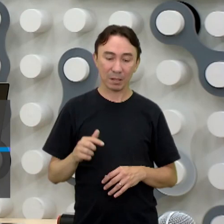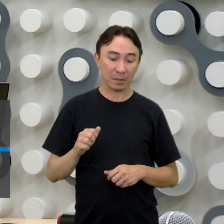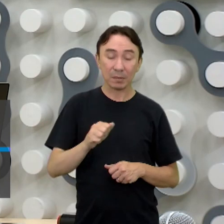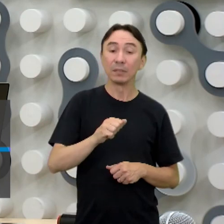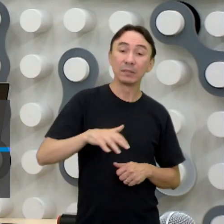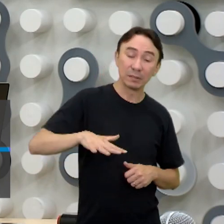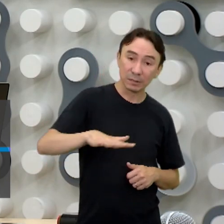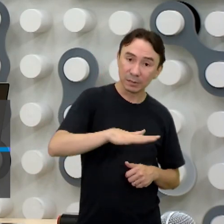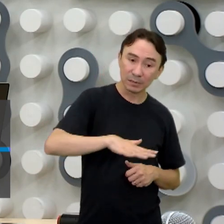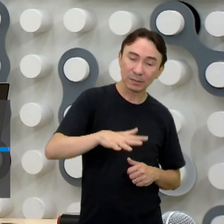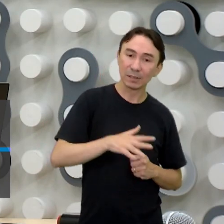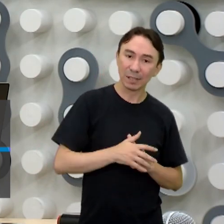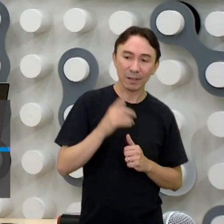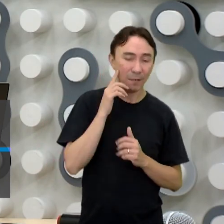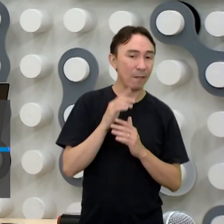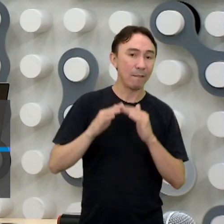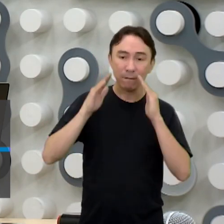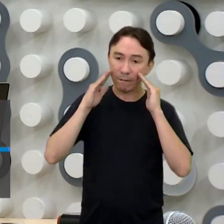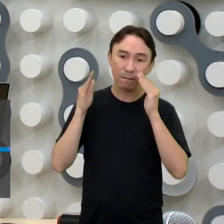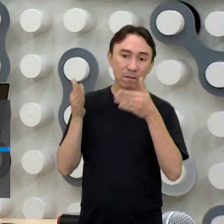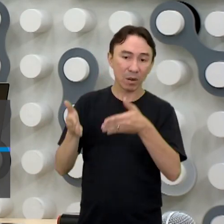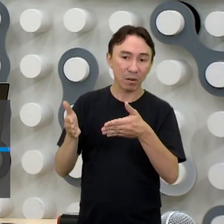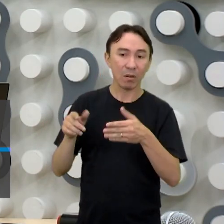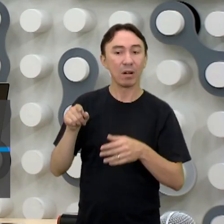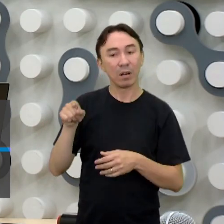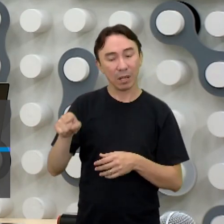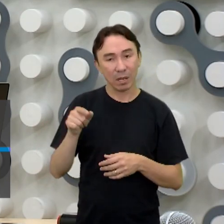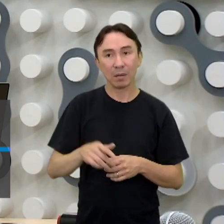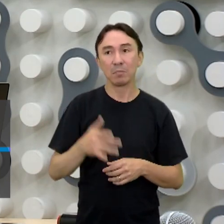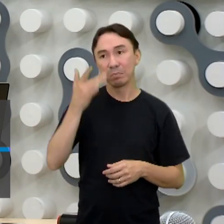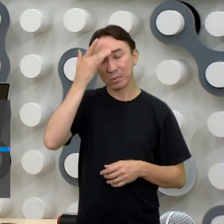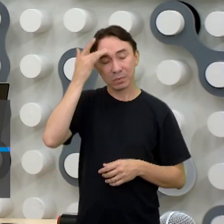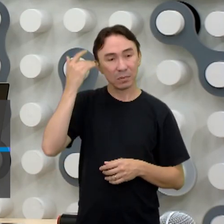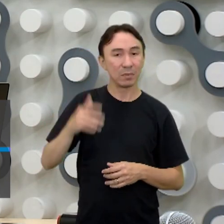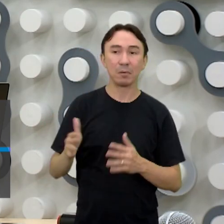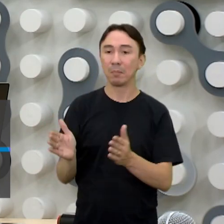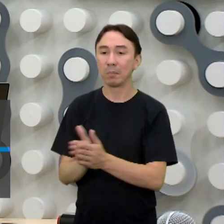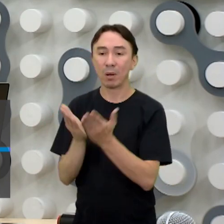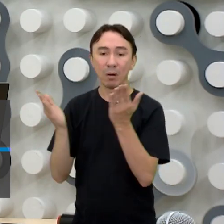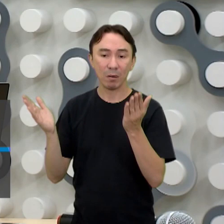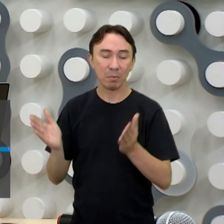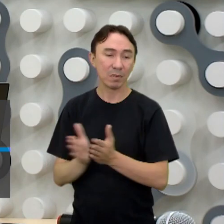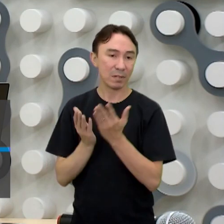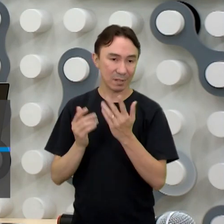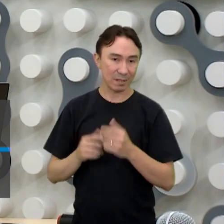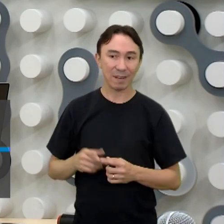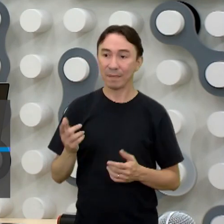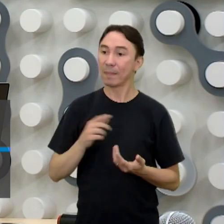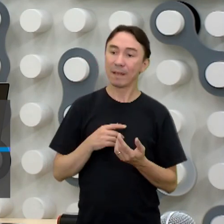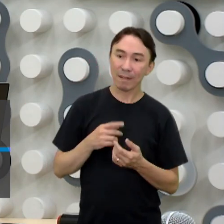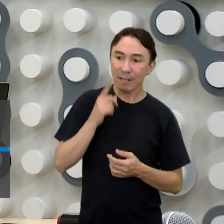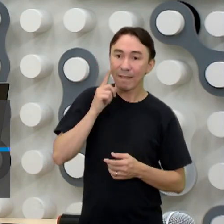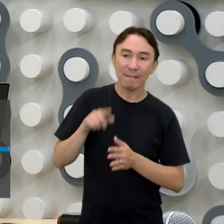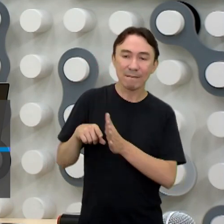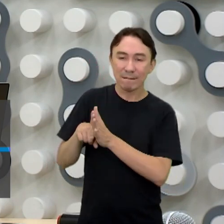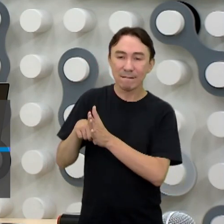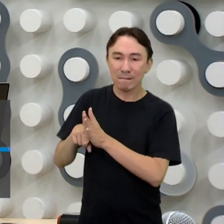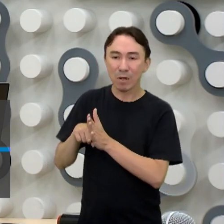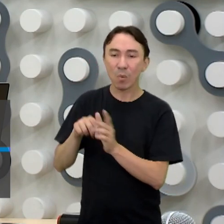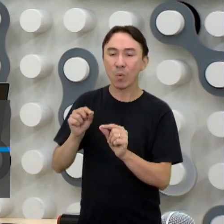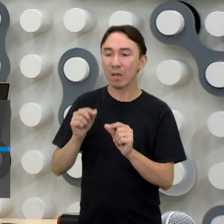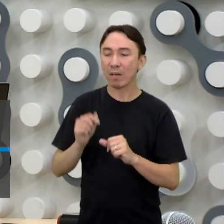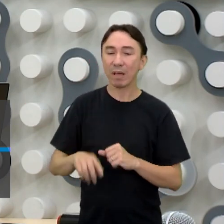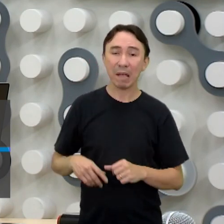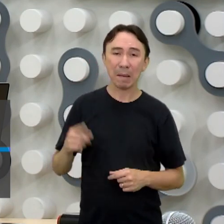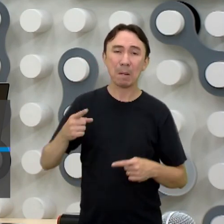essas pessoas vão procurar qual tipo de informação? O crime, vão procurar saber de